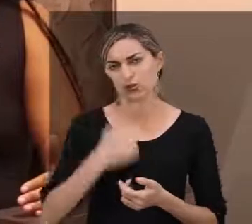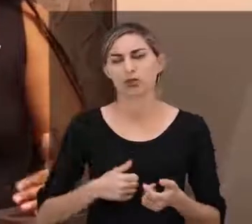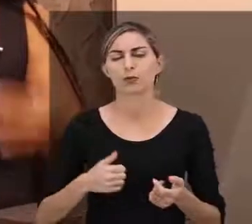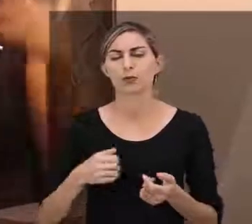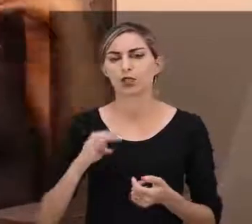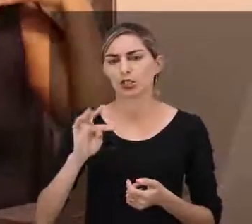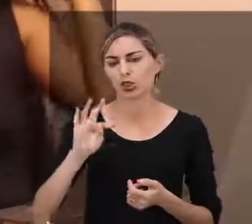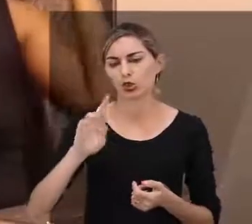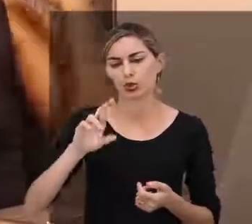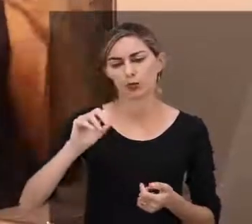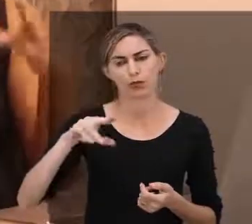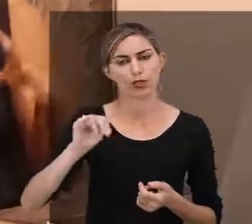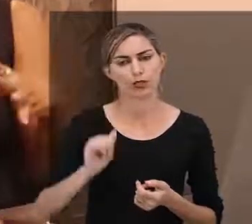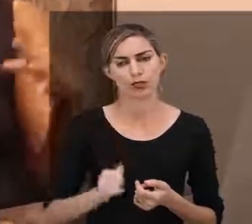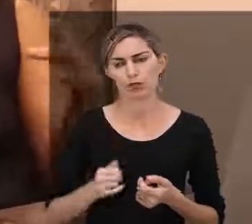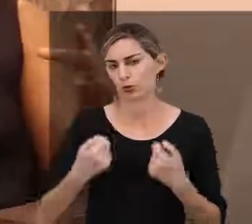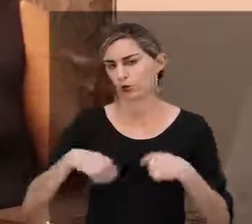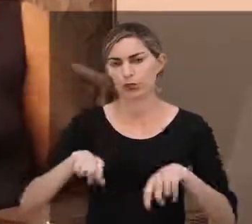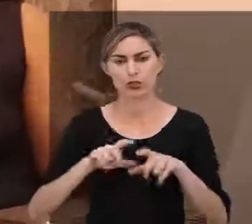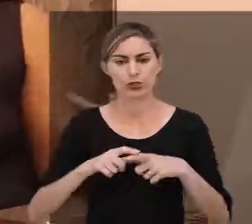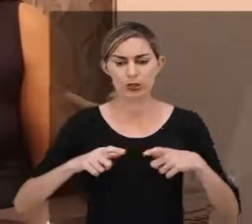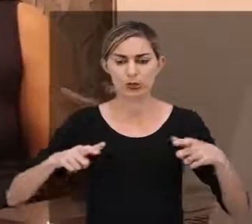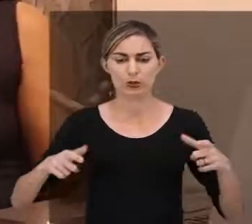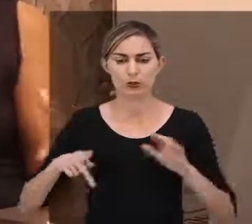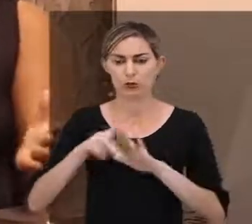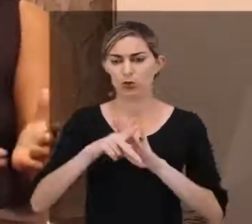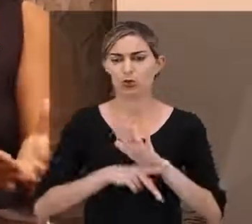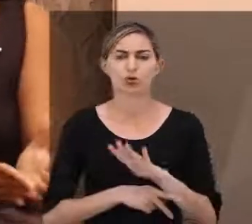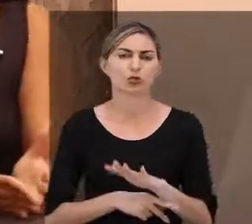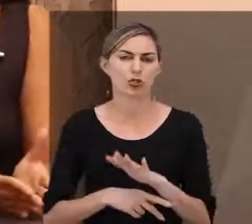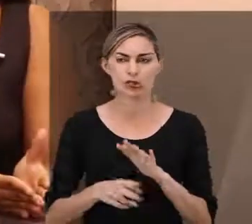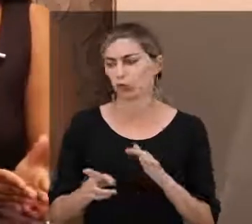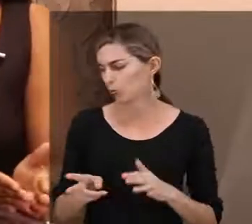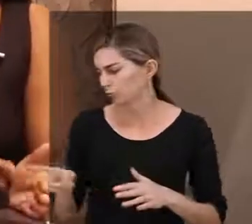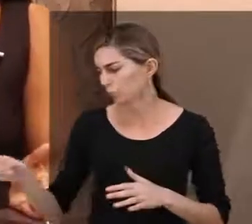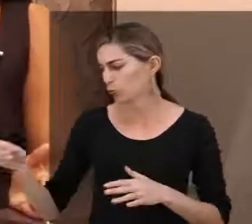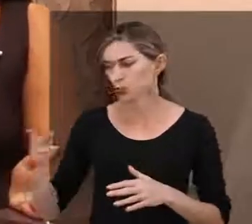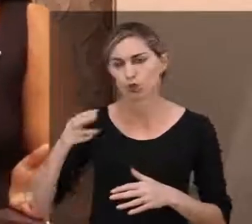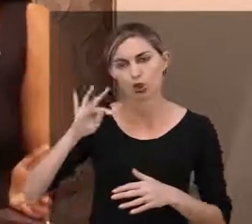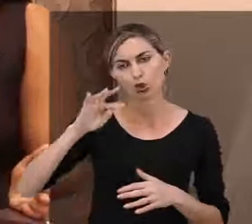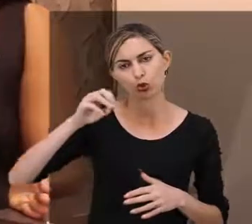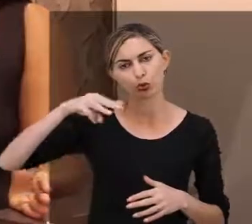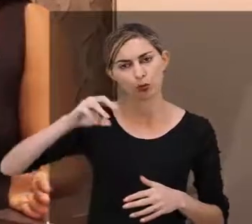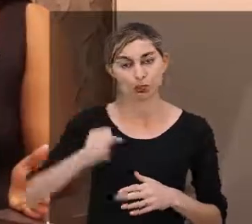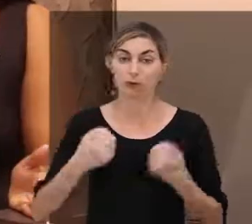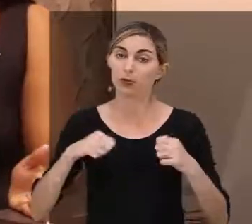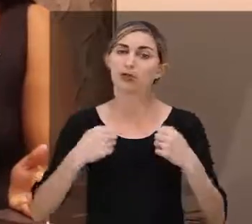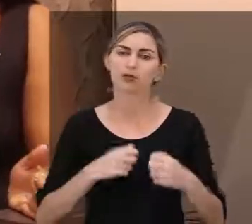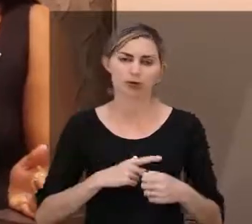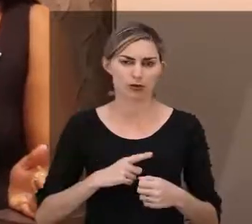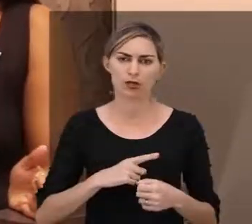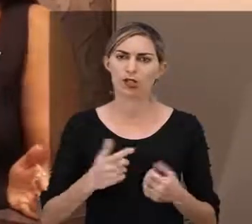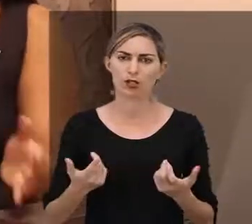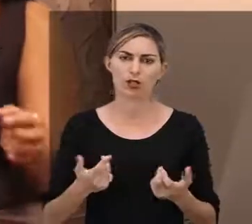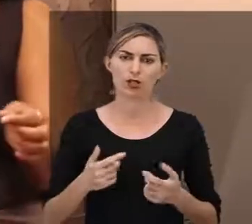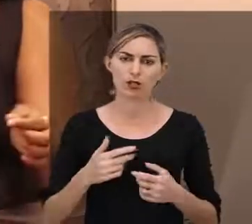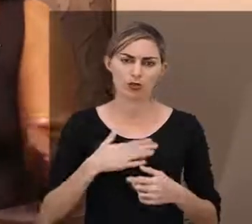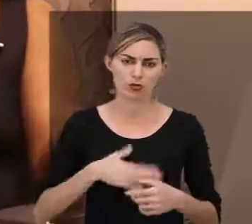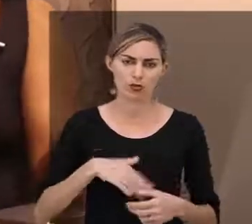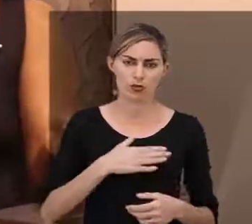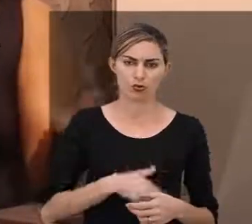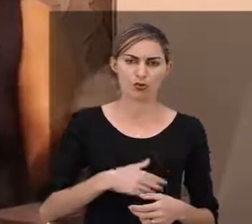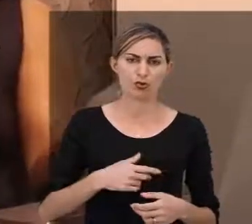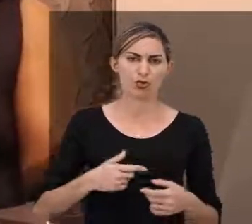as tomadas, não precisa encher o projeto de tomadas, mas a gente tem que ter uma quantidade suficiente para que dê um conforto ao cliente. O